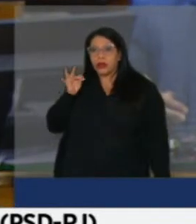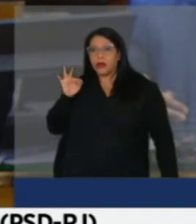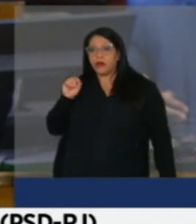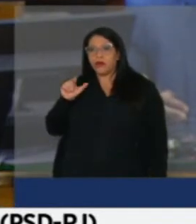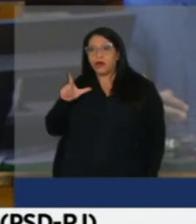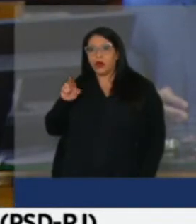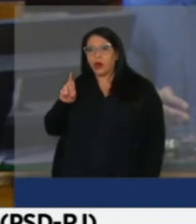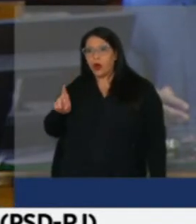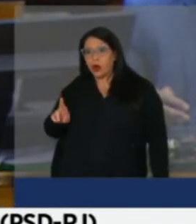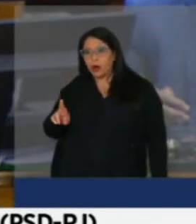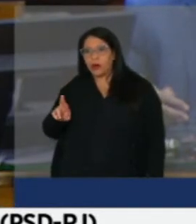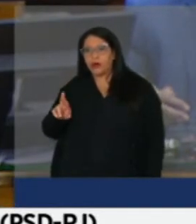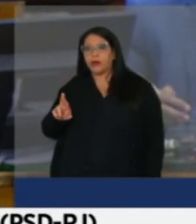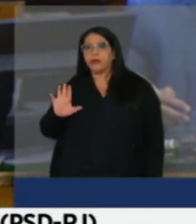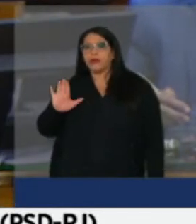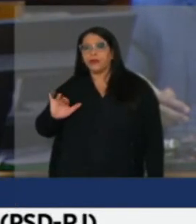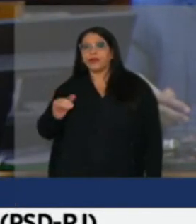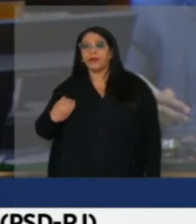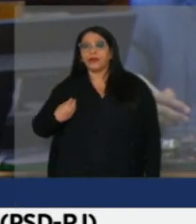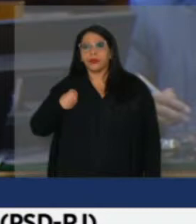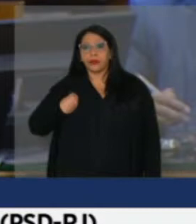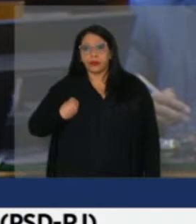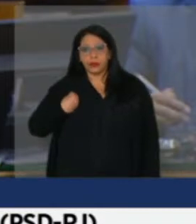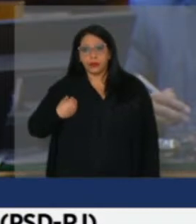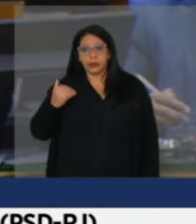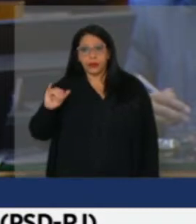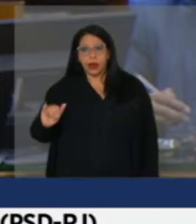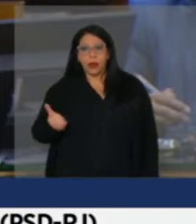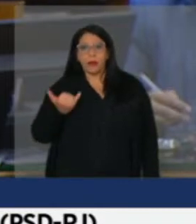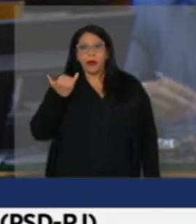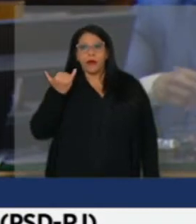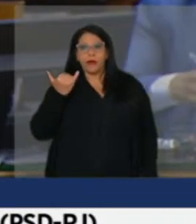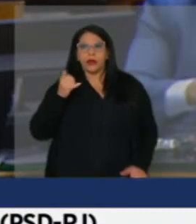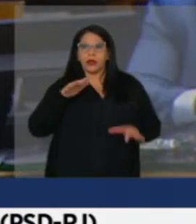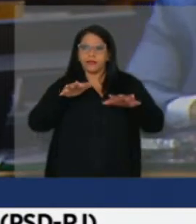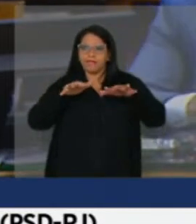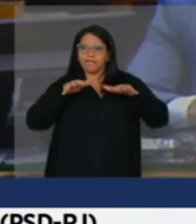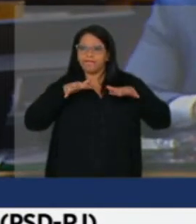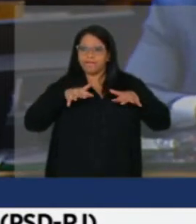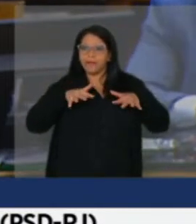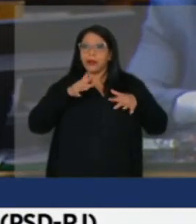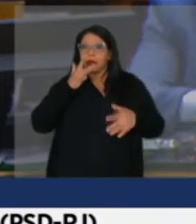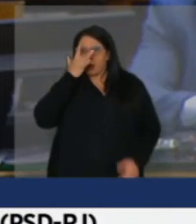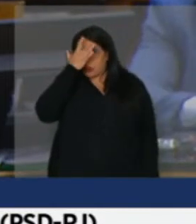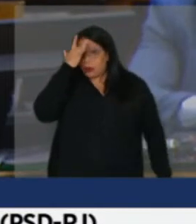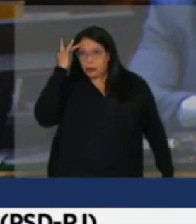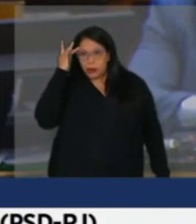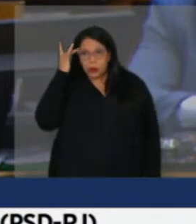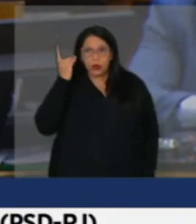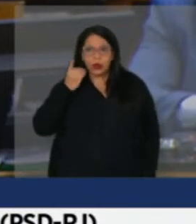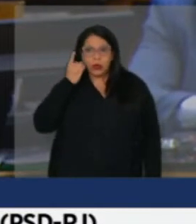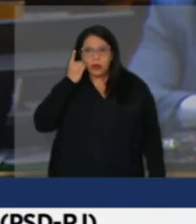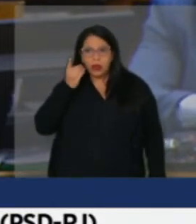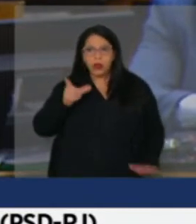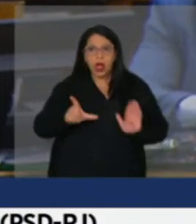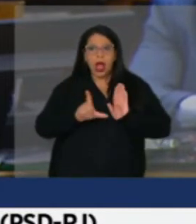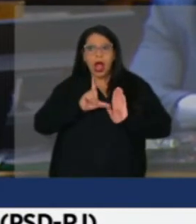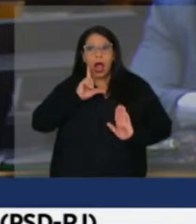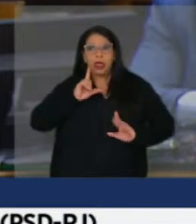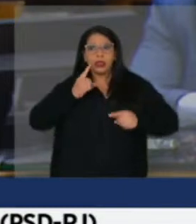aproveitar uma presença mais densa no plenário neste momento e, antes de abrir a discussão,